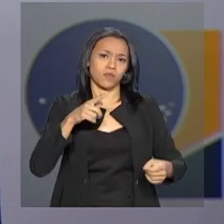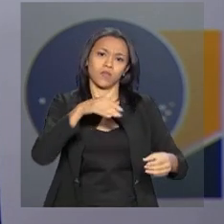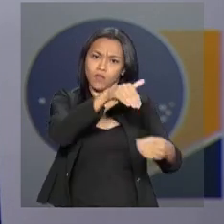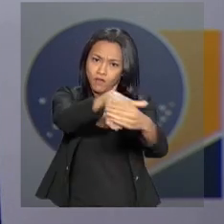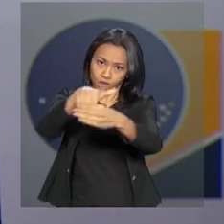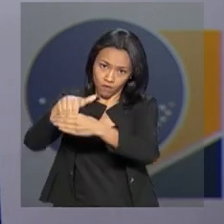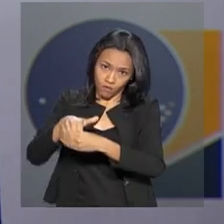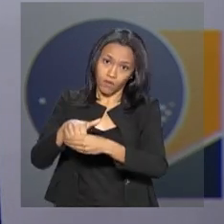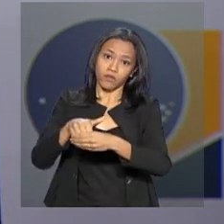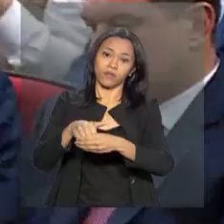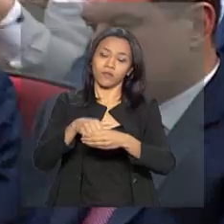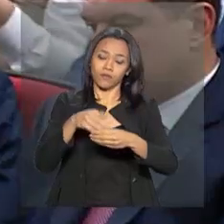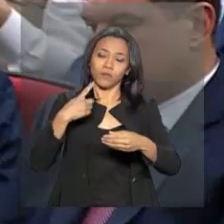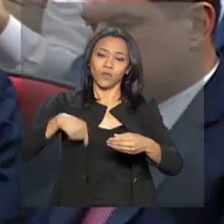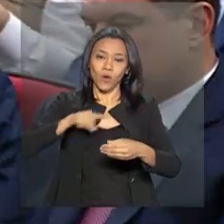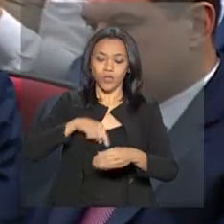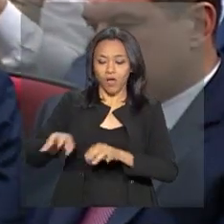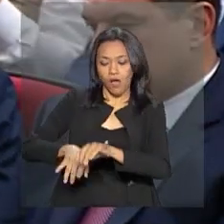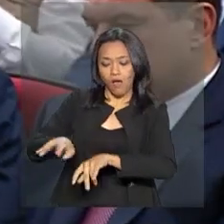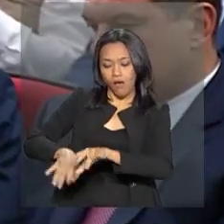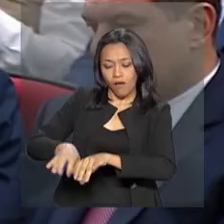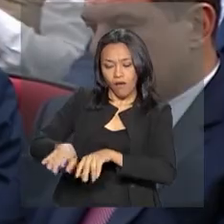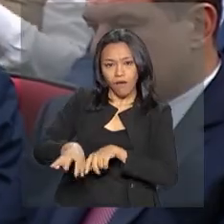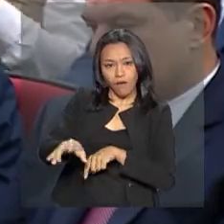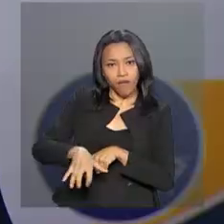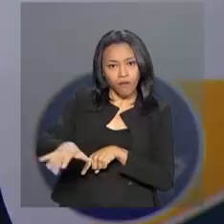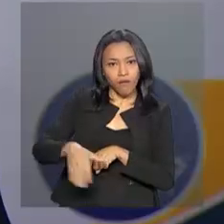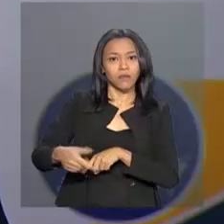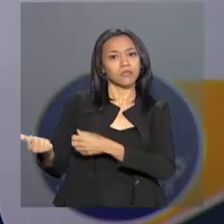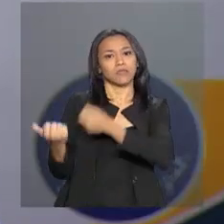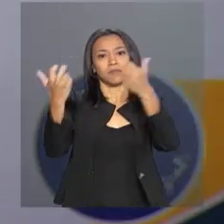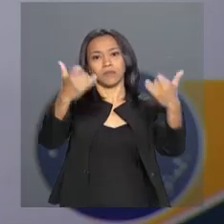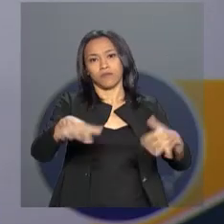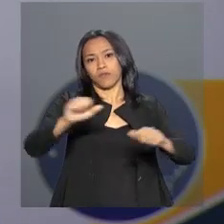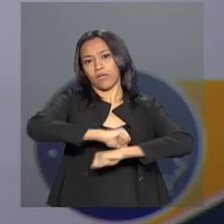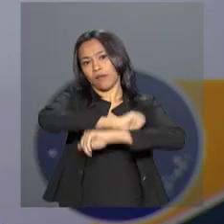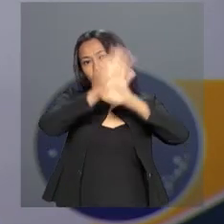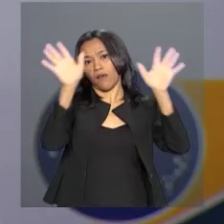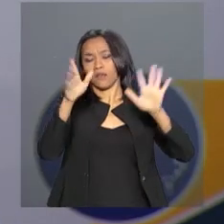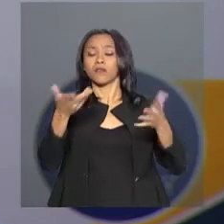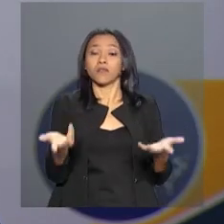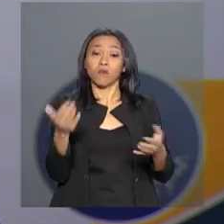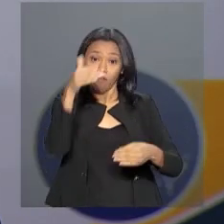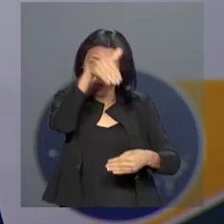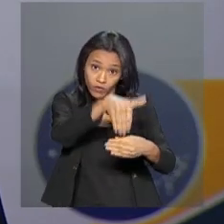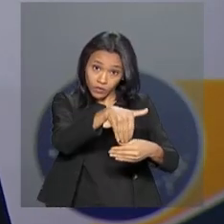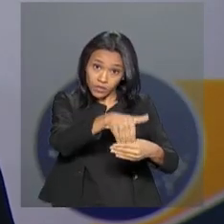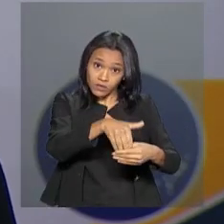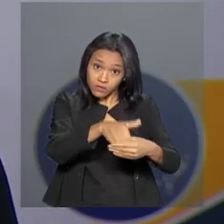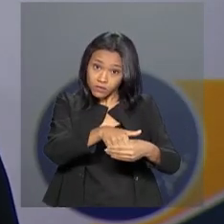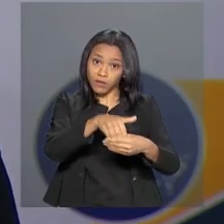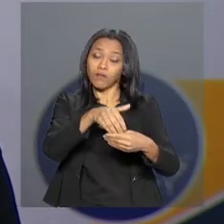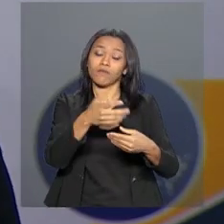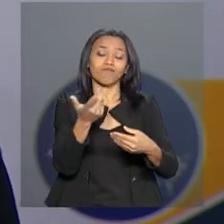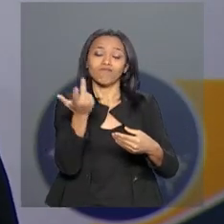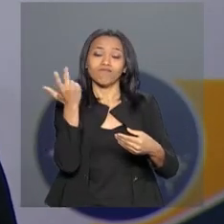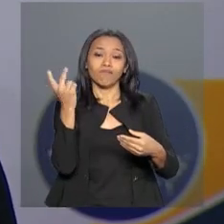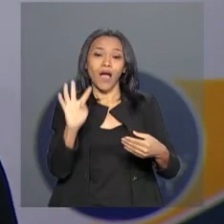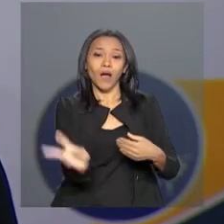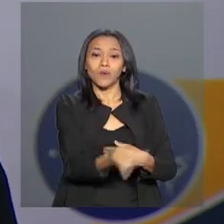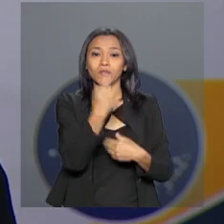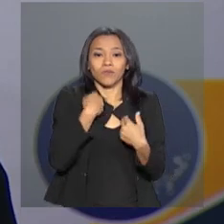nosso sistema eletrônico eleitoral. As eleições ocorreram dentro da mais